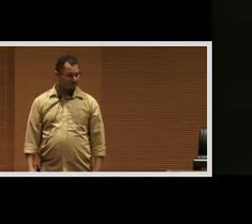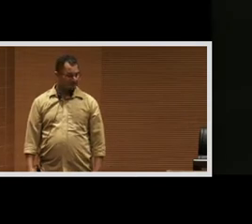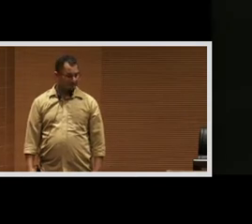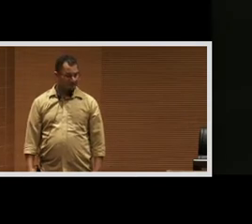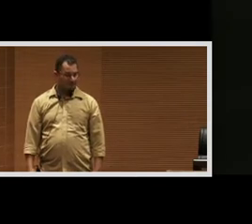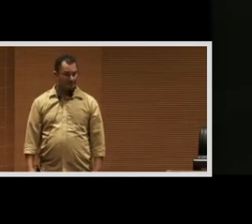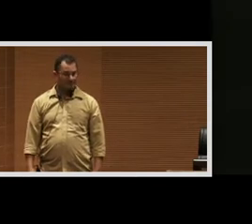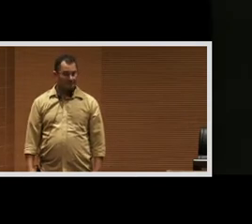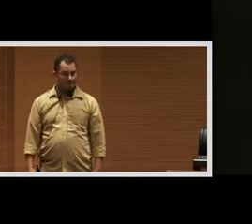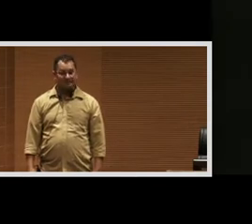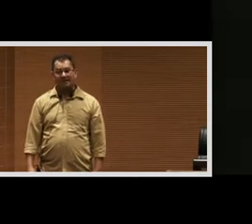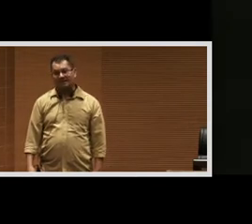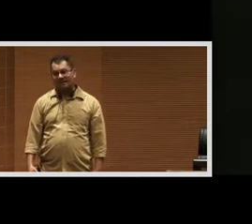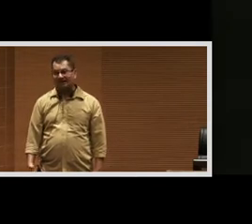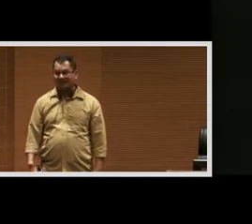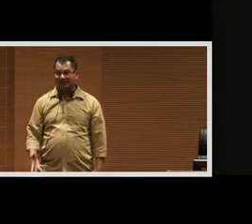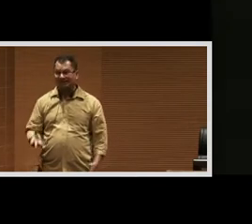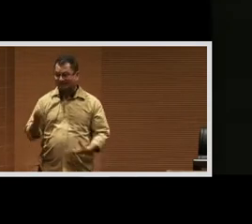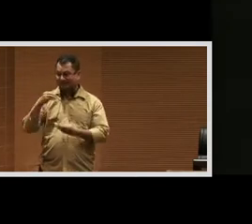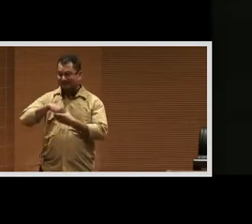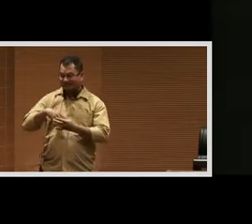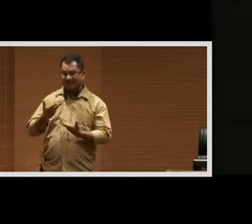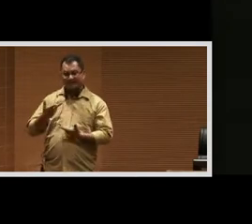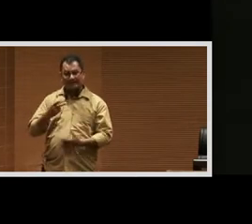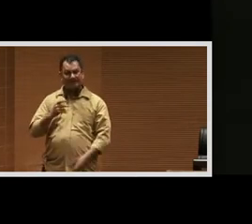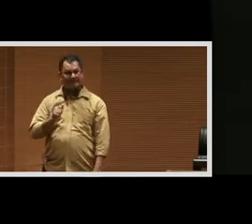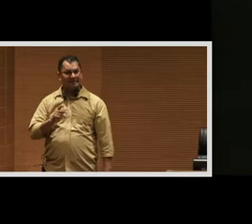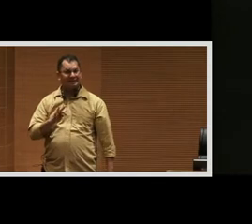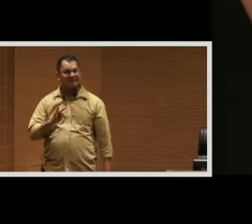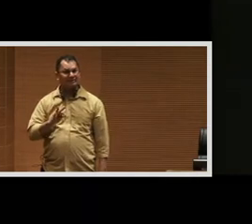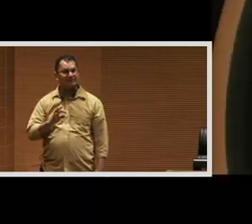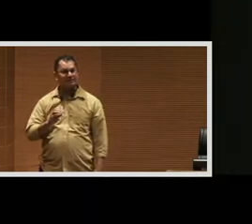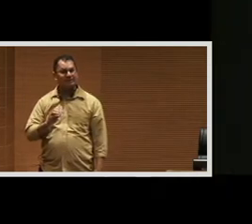Ai, se institucionaliza e se patologiza.